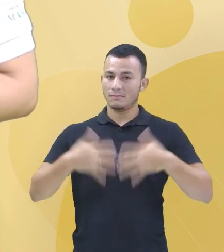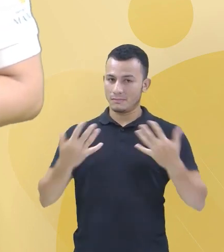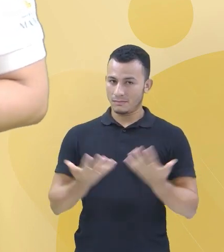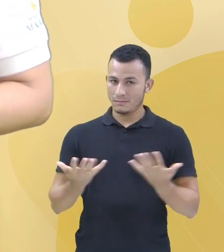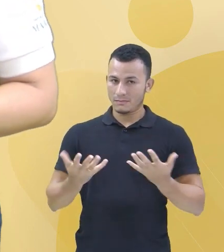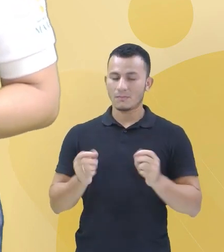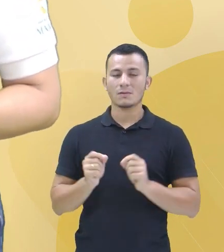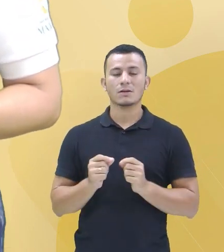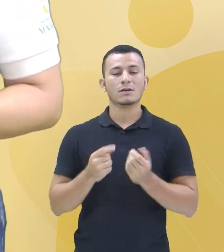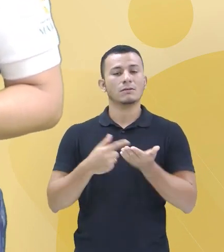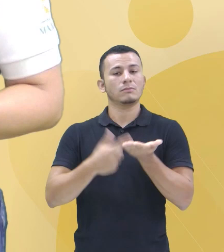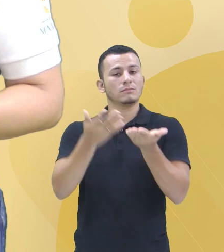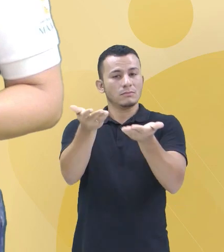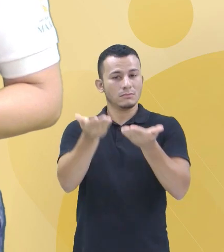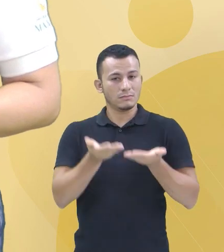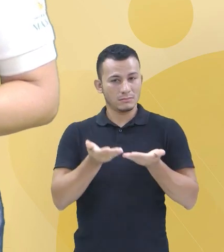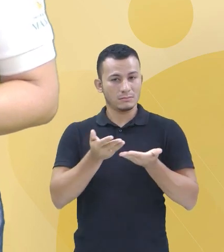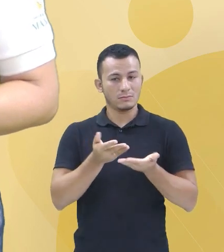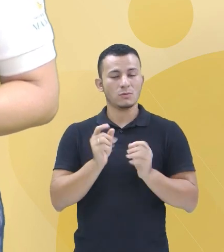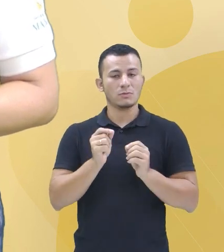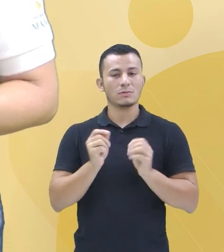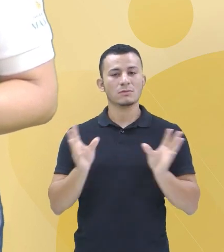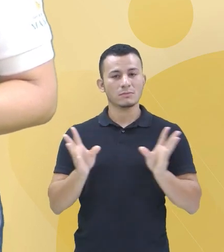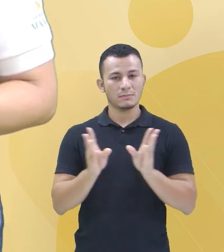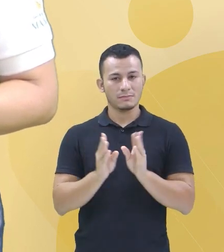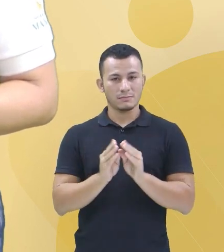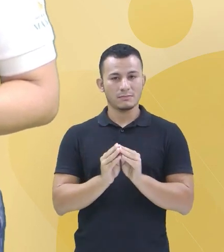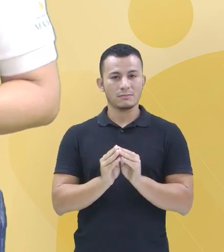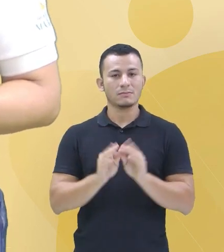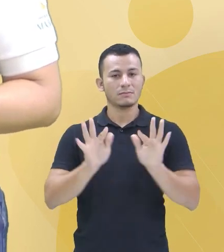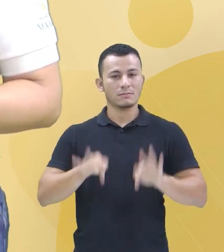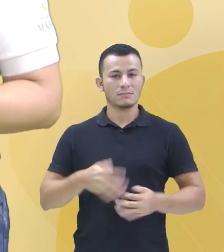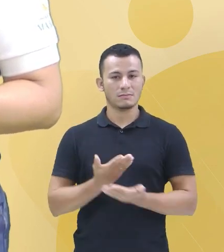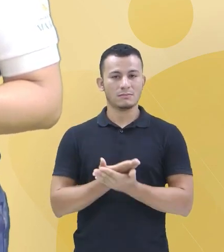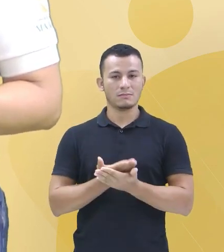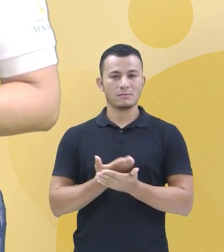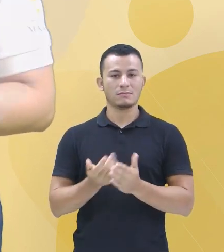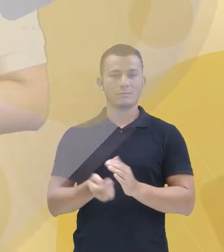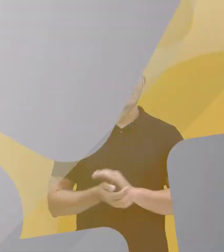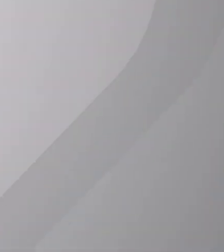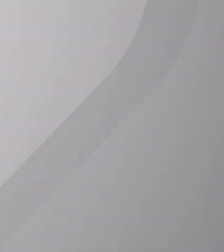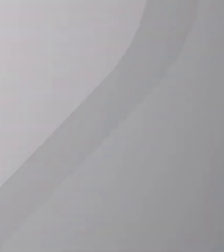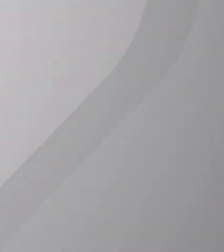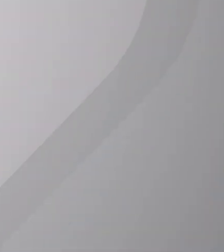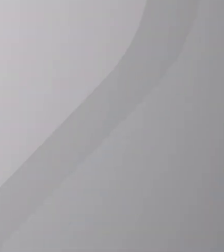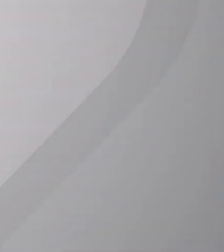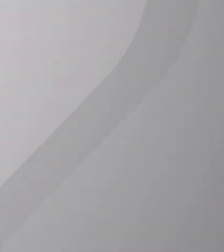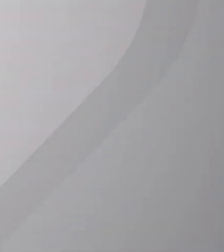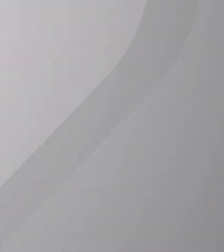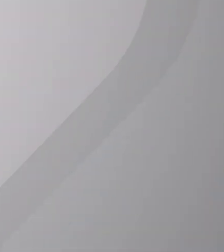Agora, eu quero convidar vocês para as nossas considerações finais.